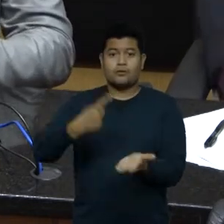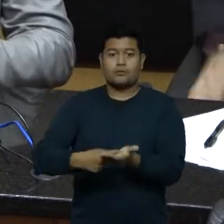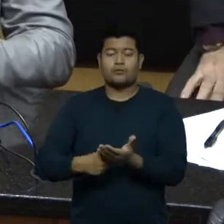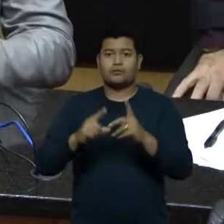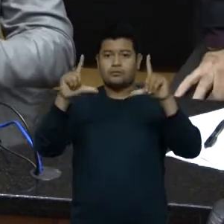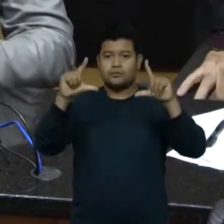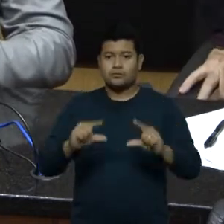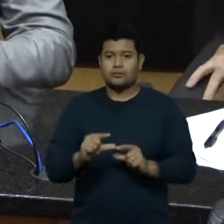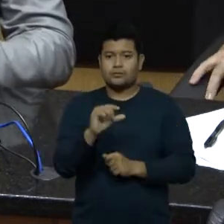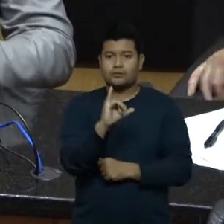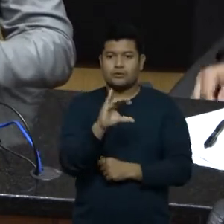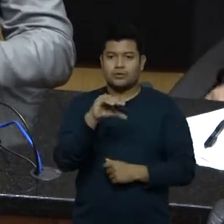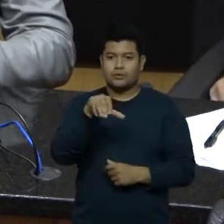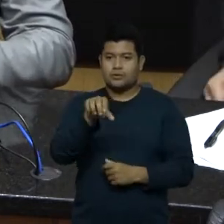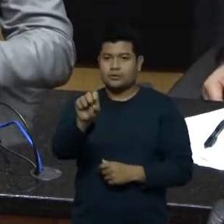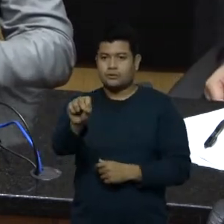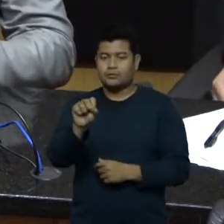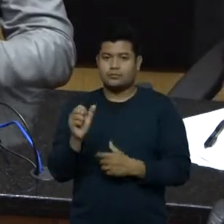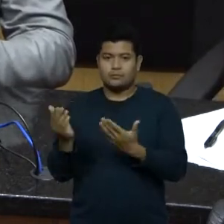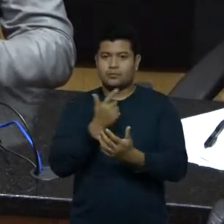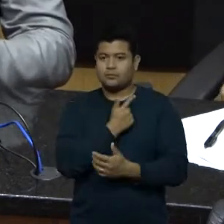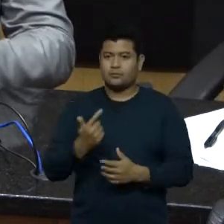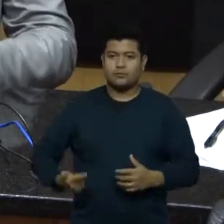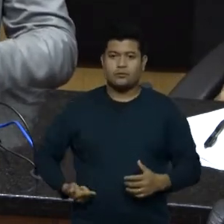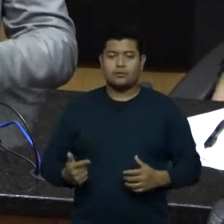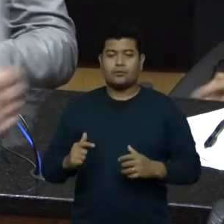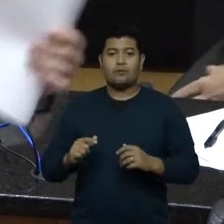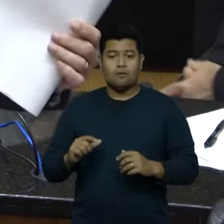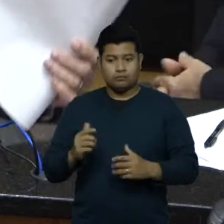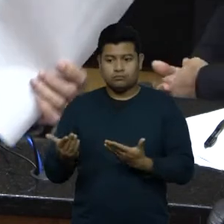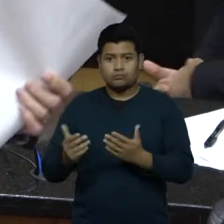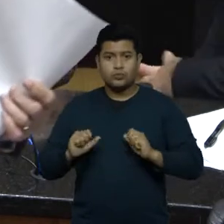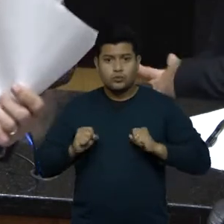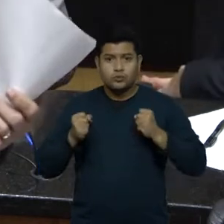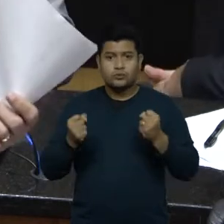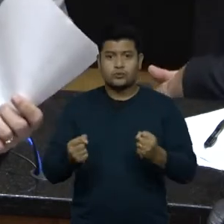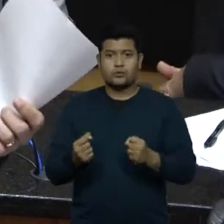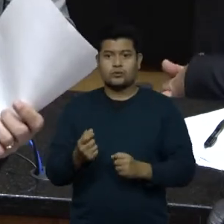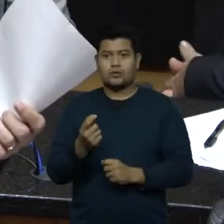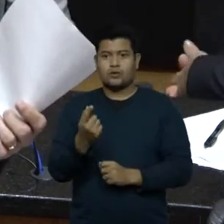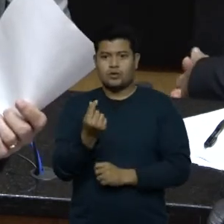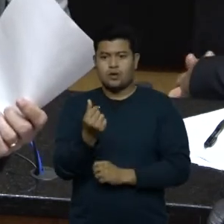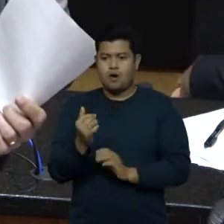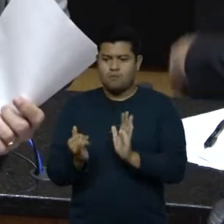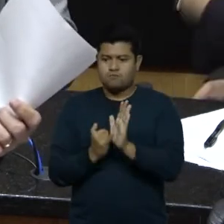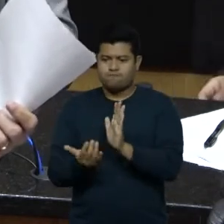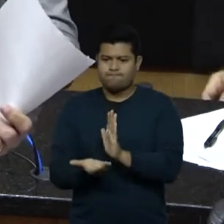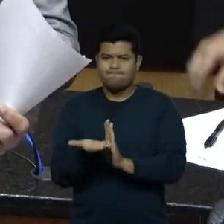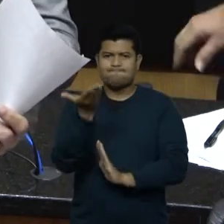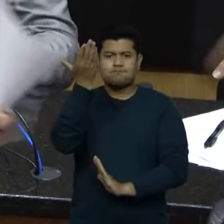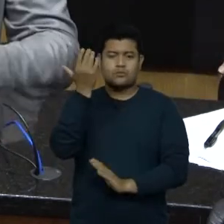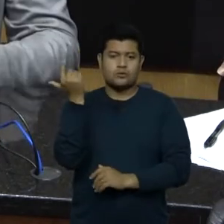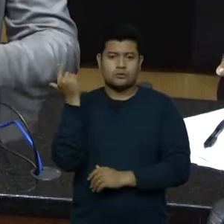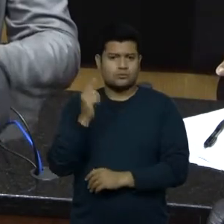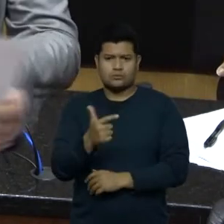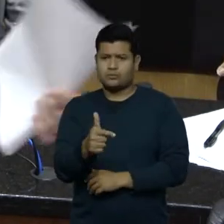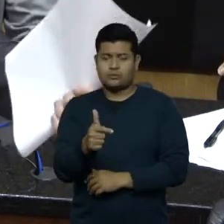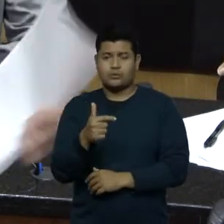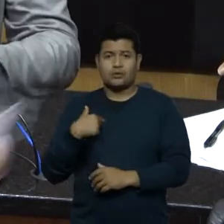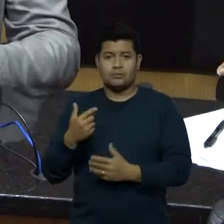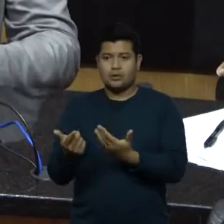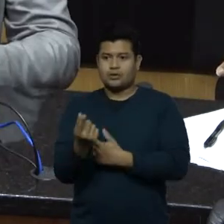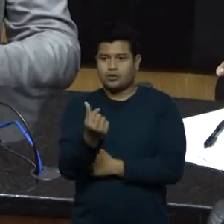ecms Governador tem superar o governo tem superávit Que bom que Santa Catarina tem superávit graças a